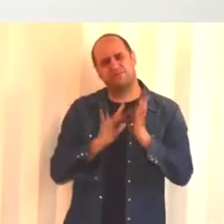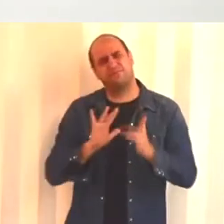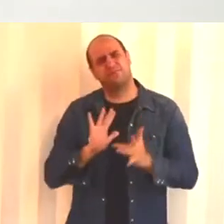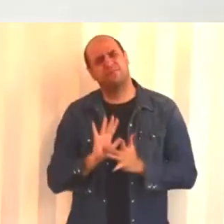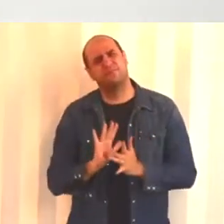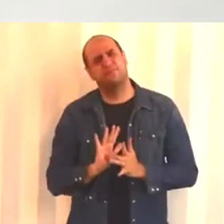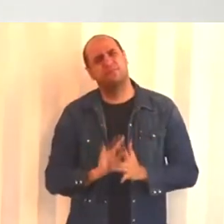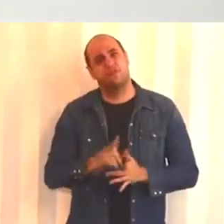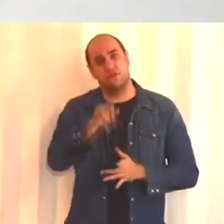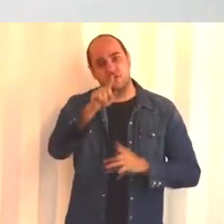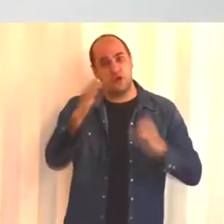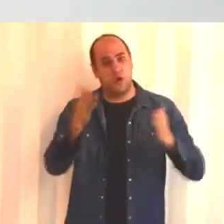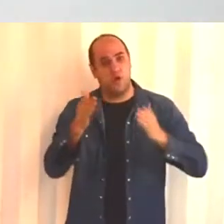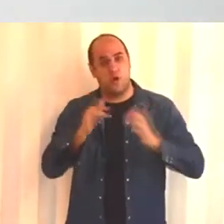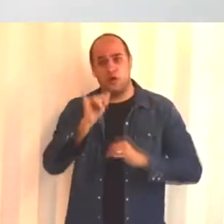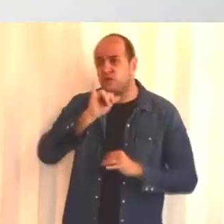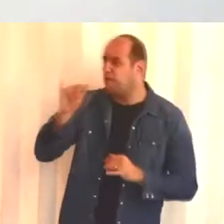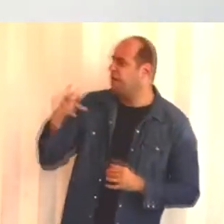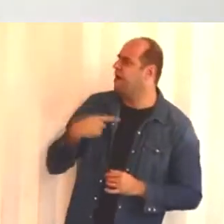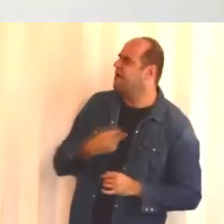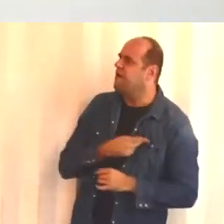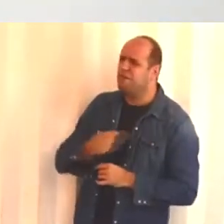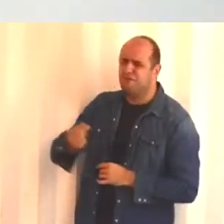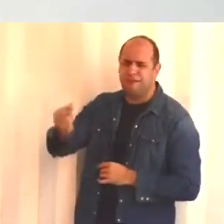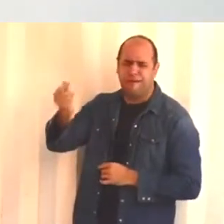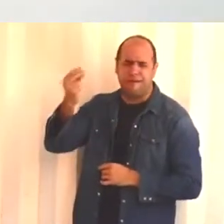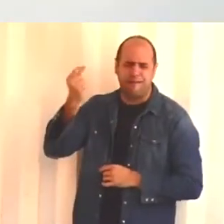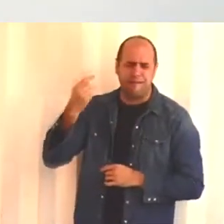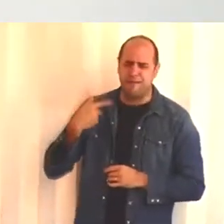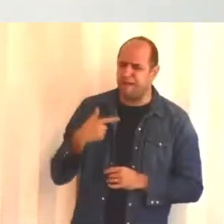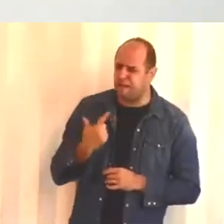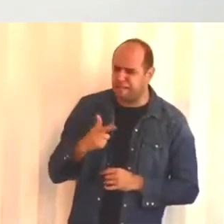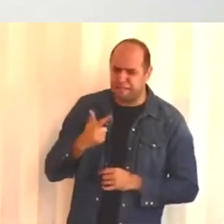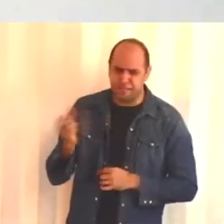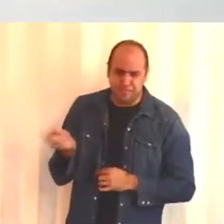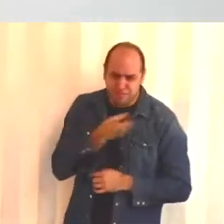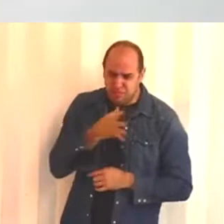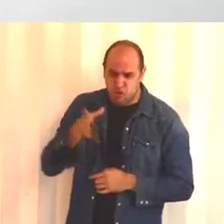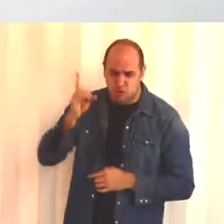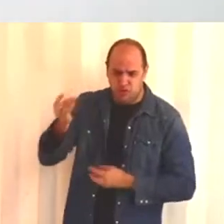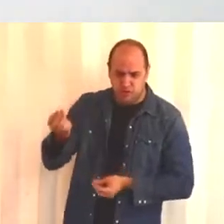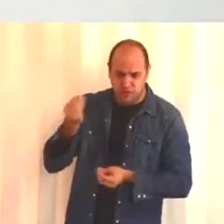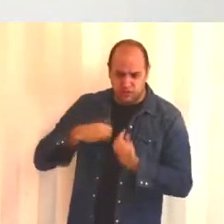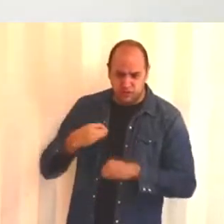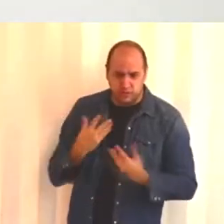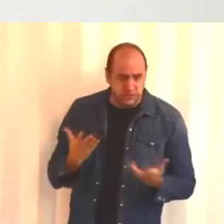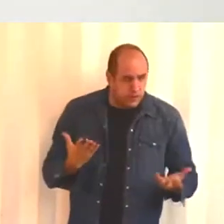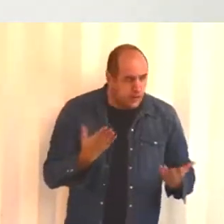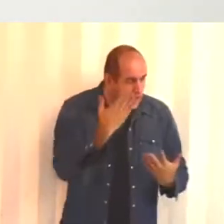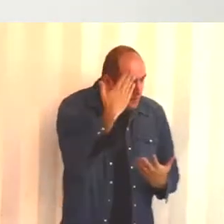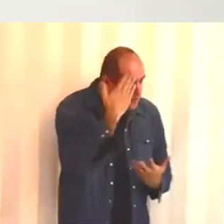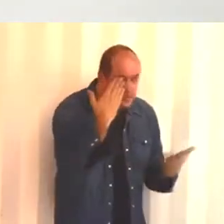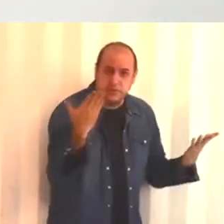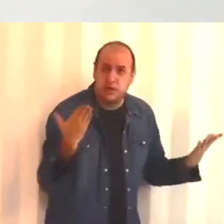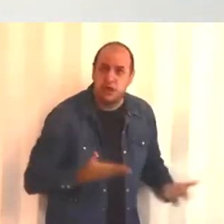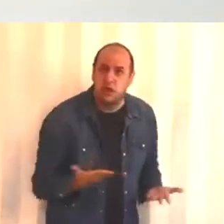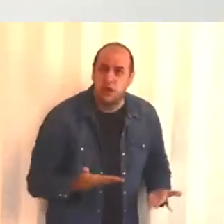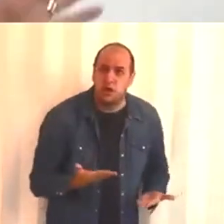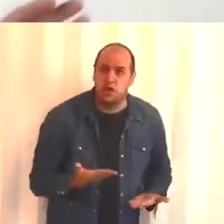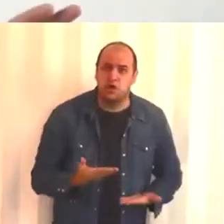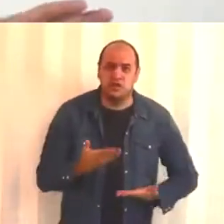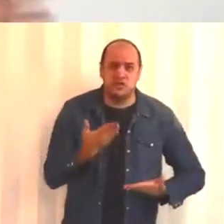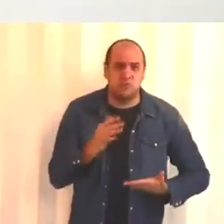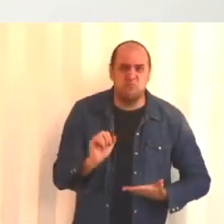Jesus. Se você hoje falasse assim, pastor, mas faz tempo que eu não recebo algo novo da parte de Deus, mas meu irmão, minha irmã, mesmo